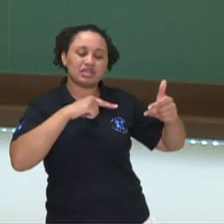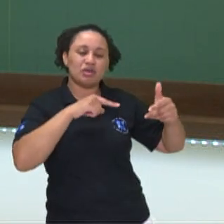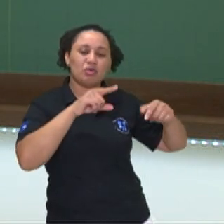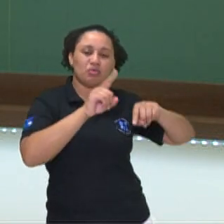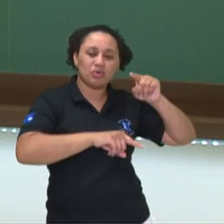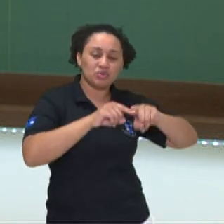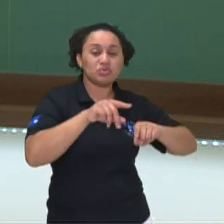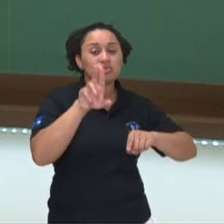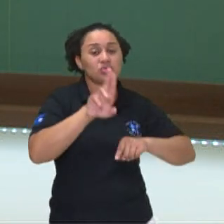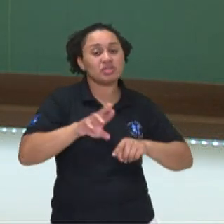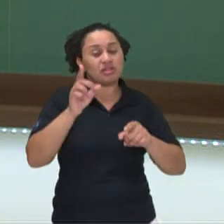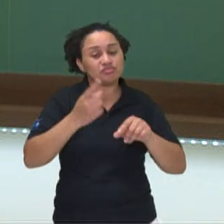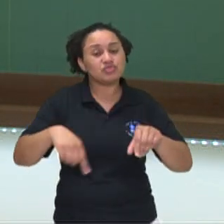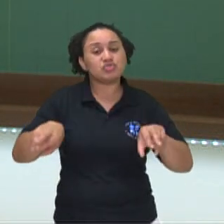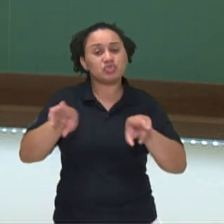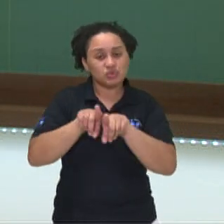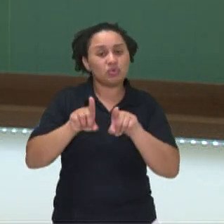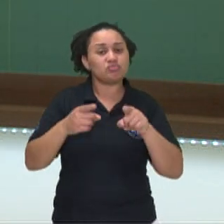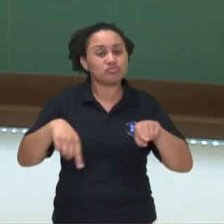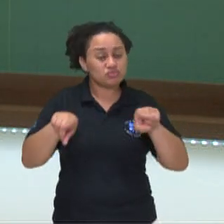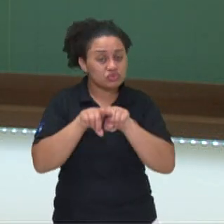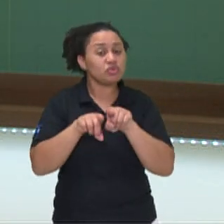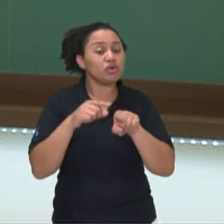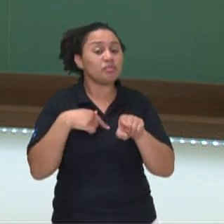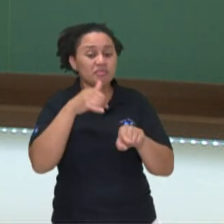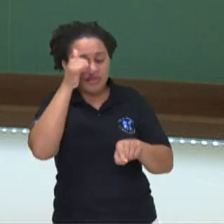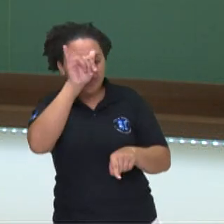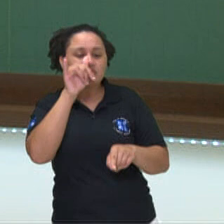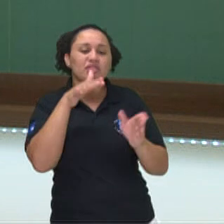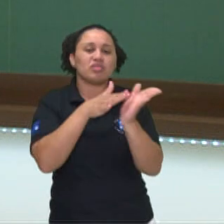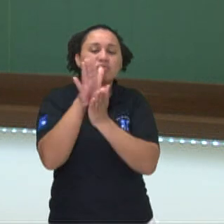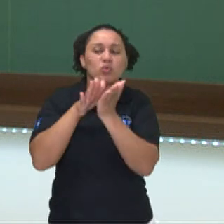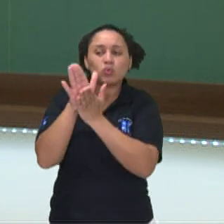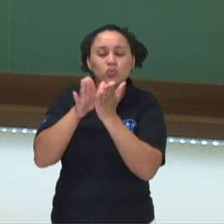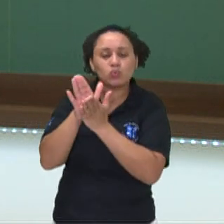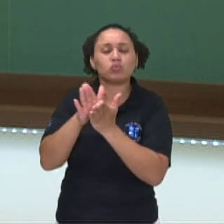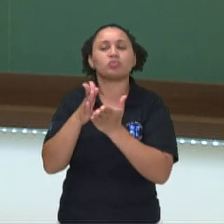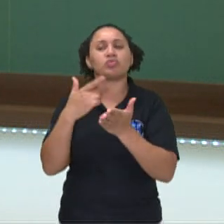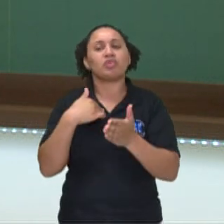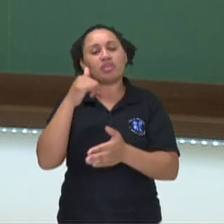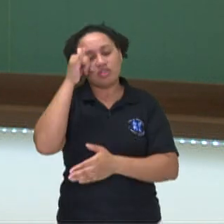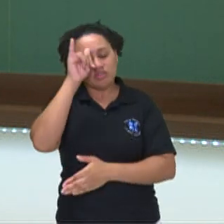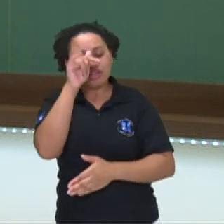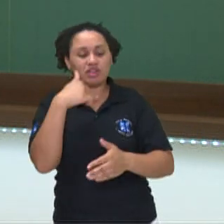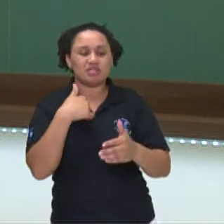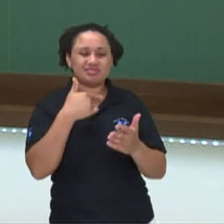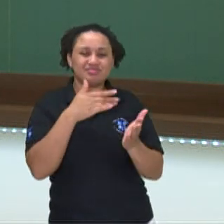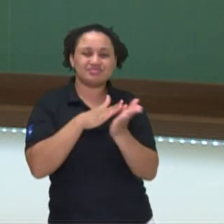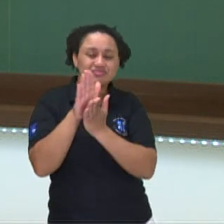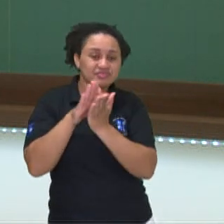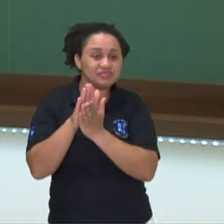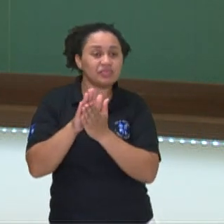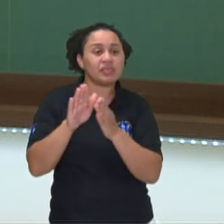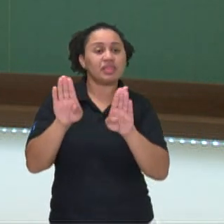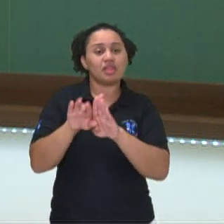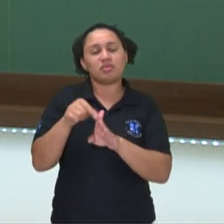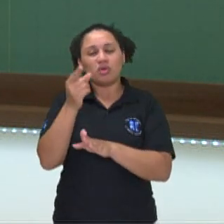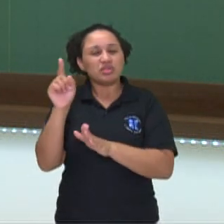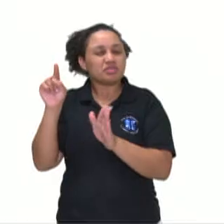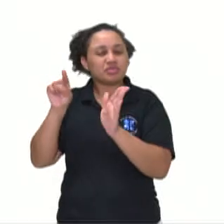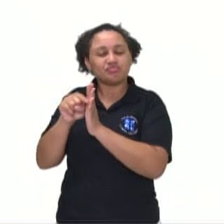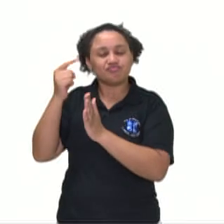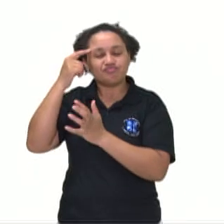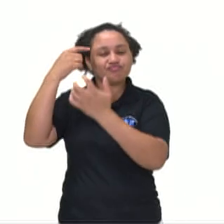que temos no cotidiano, evitando o consumo demasiado, evitando o consumismo? E a nossa outra reflexão aqui,